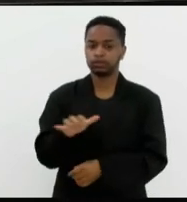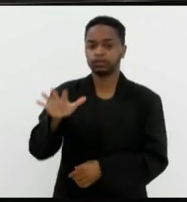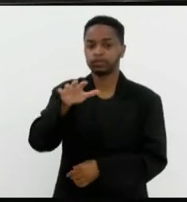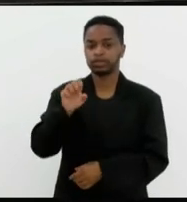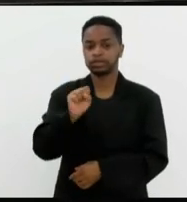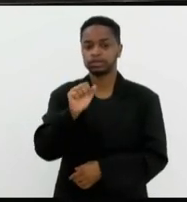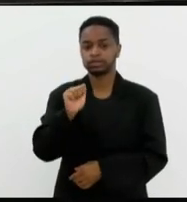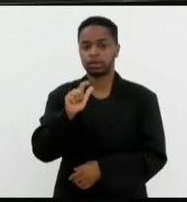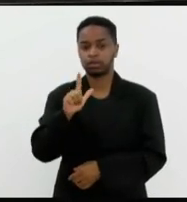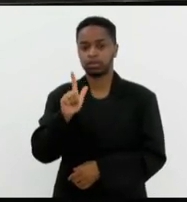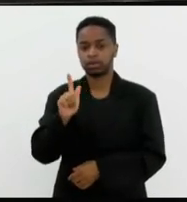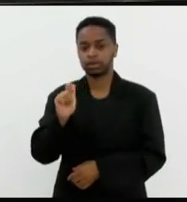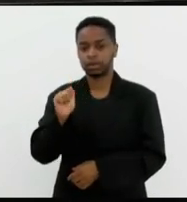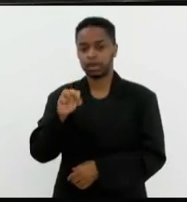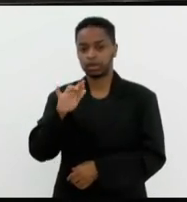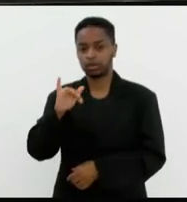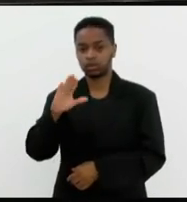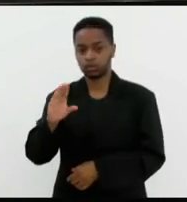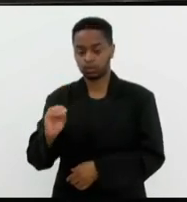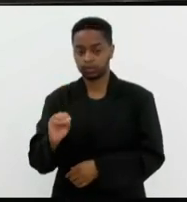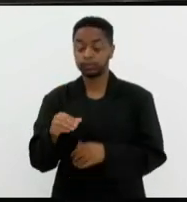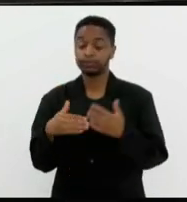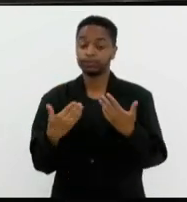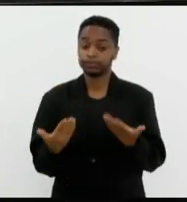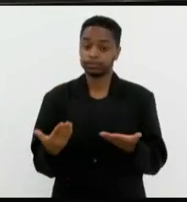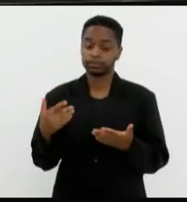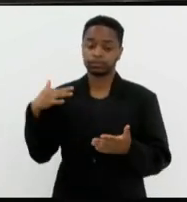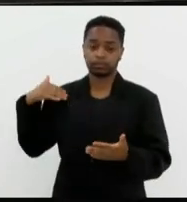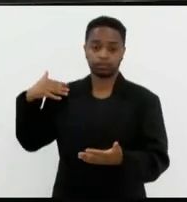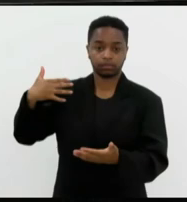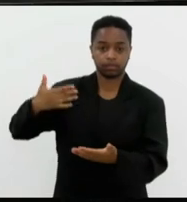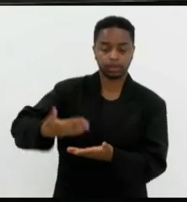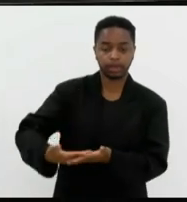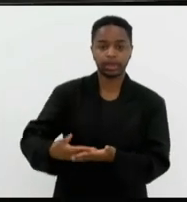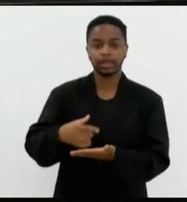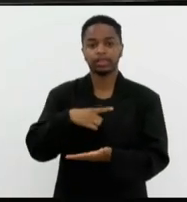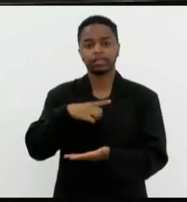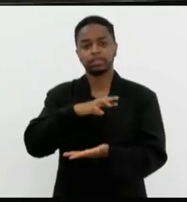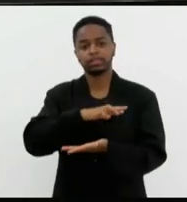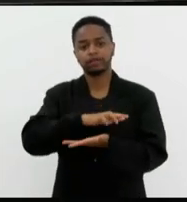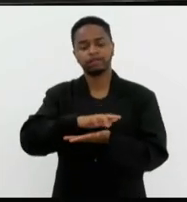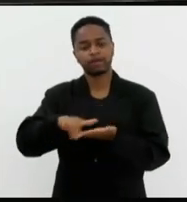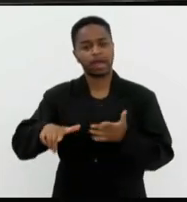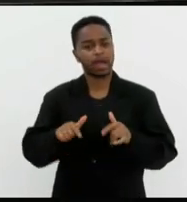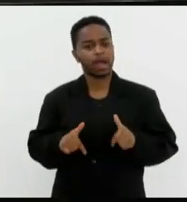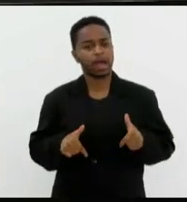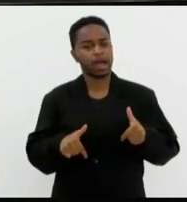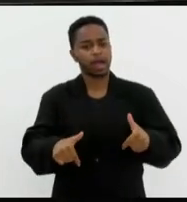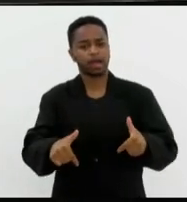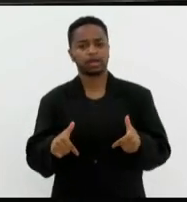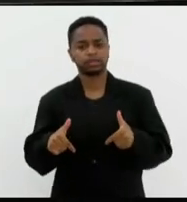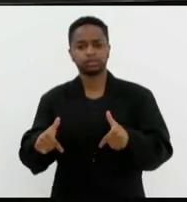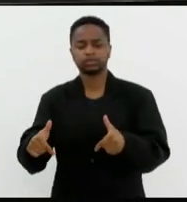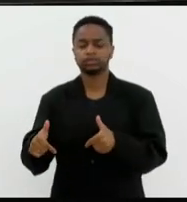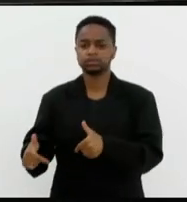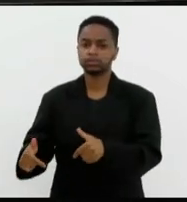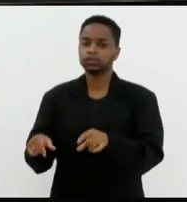Salgueiro. De lá para cá, várias iniciativas foram tomadas,